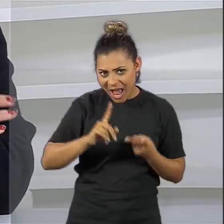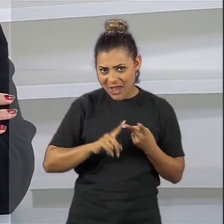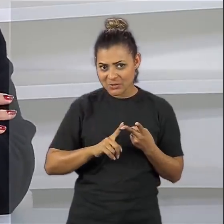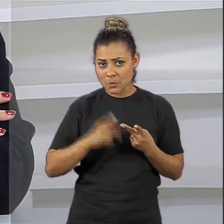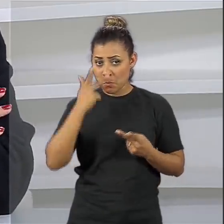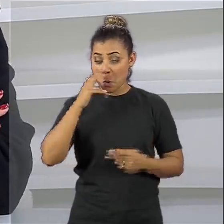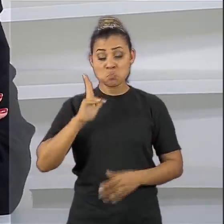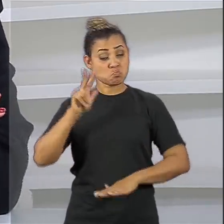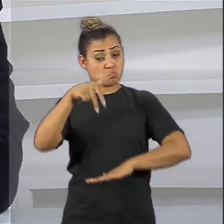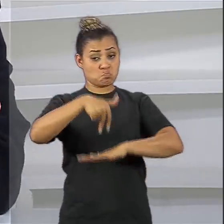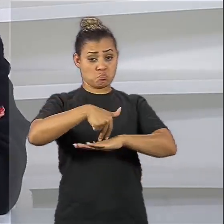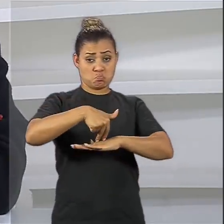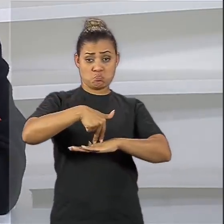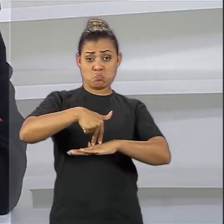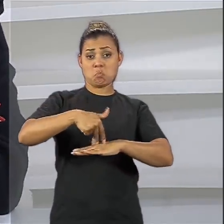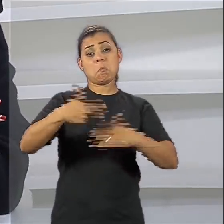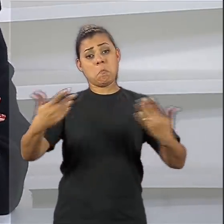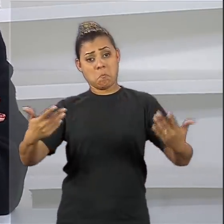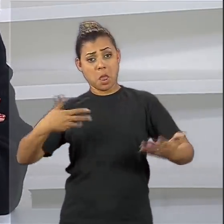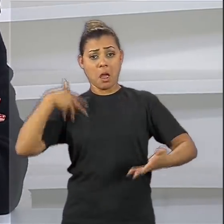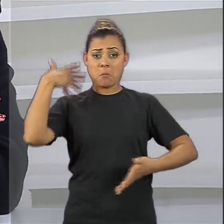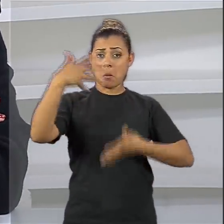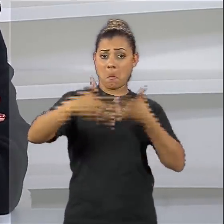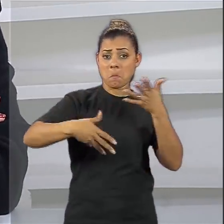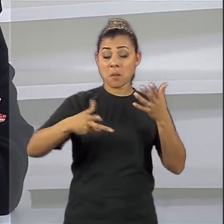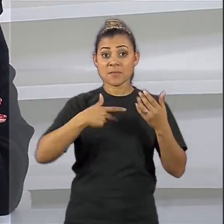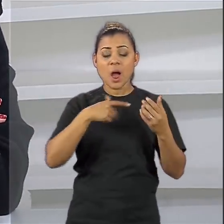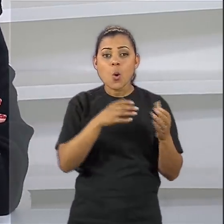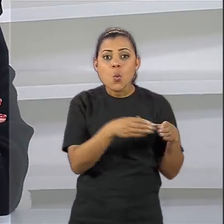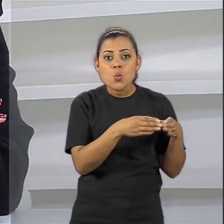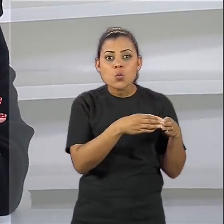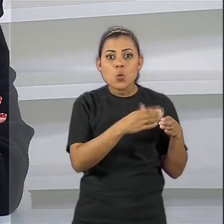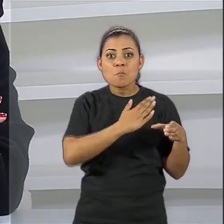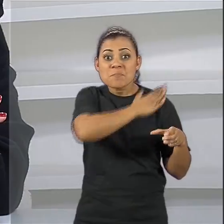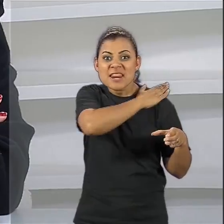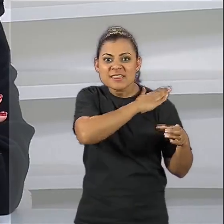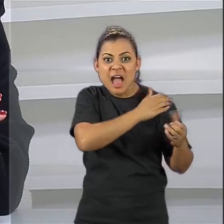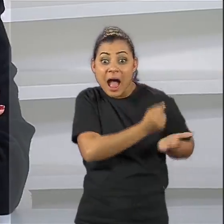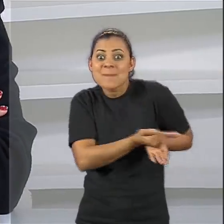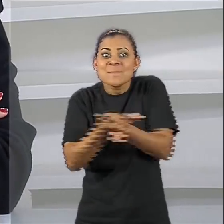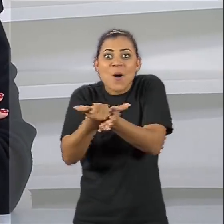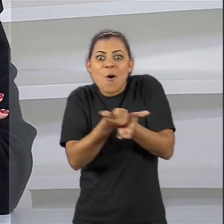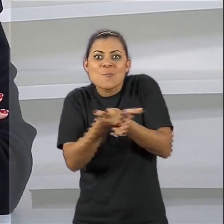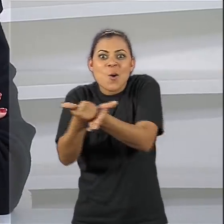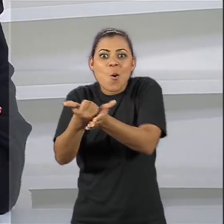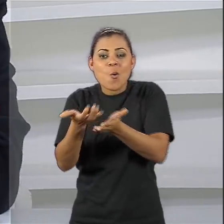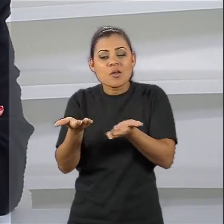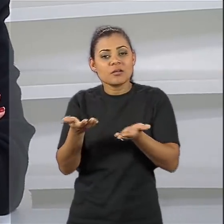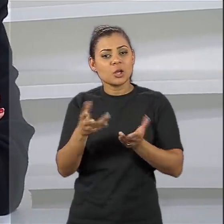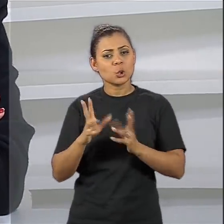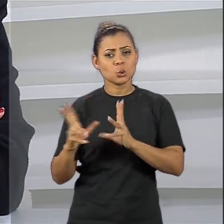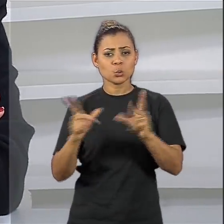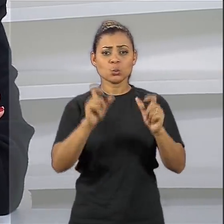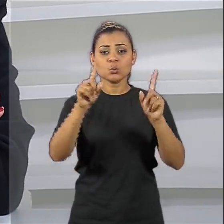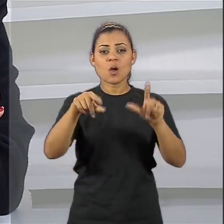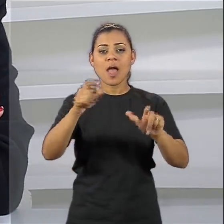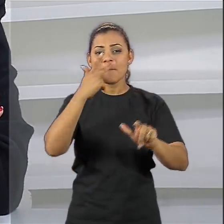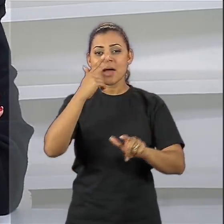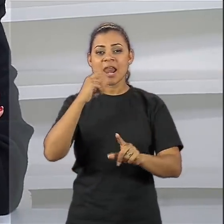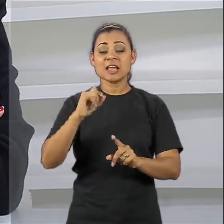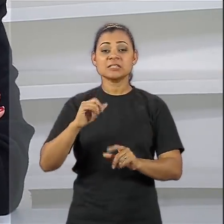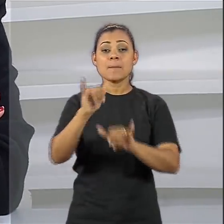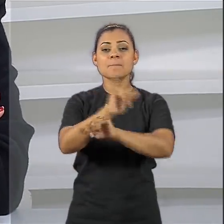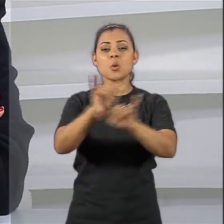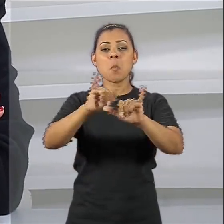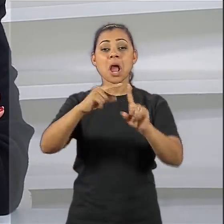afirmativa, muito ativa dos militares nas eleições, que tudo isso é uma propaganda